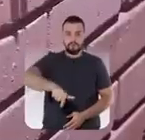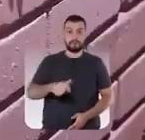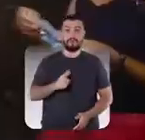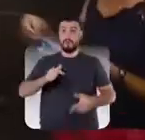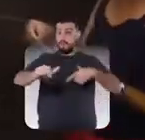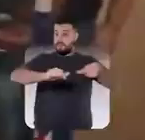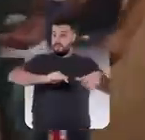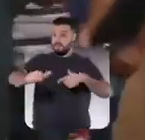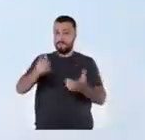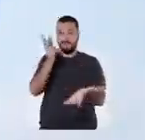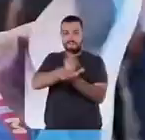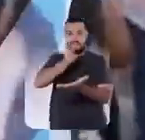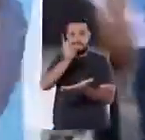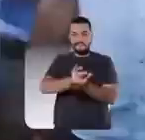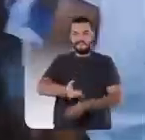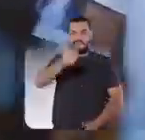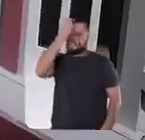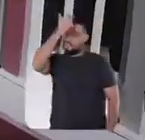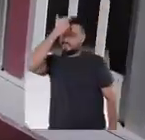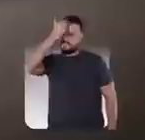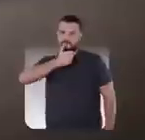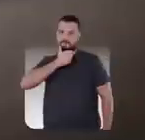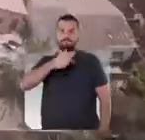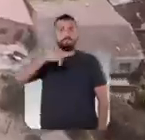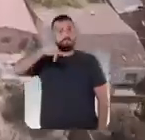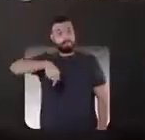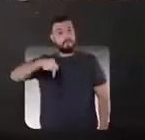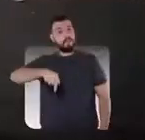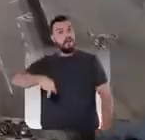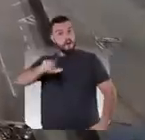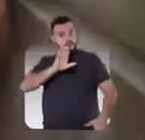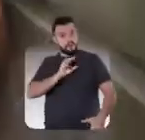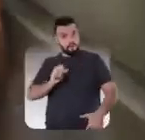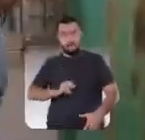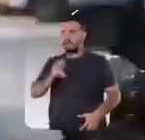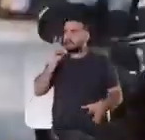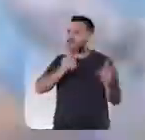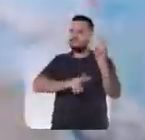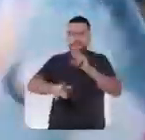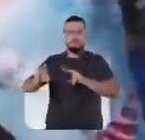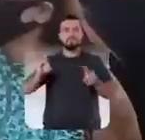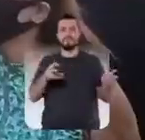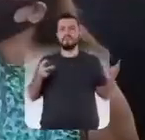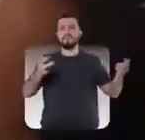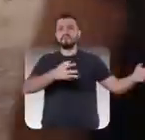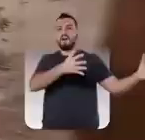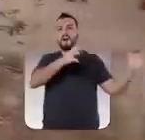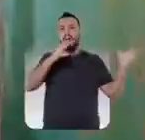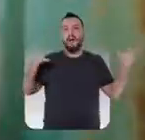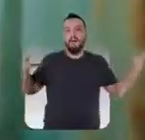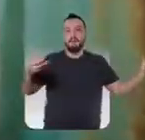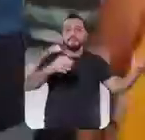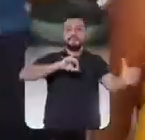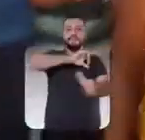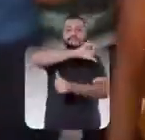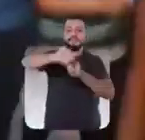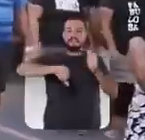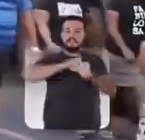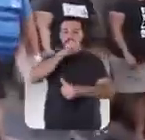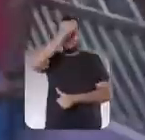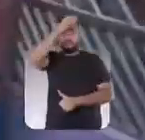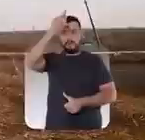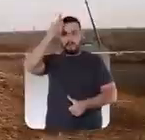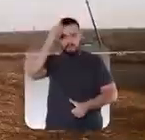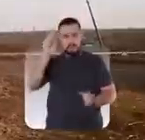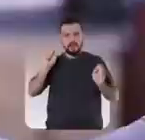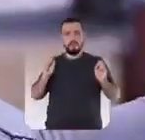continua com seriedade. Já fez por nossa terra, muita coisa dá pra ver. É o meu prefeito que tá preparado. Ele